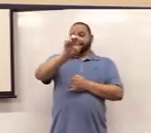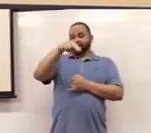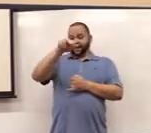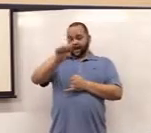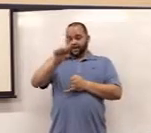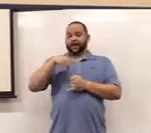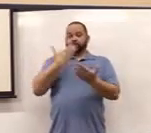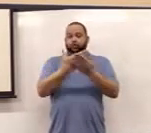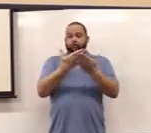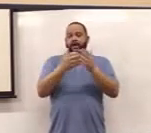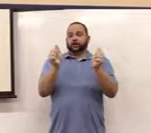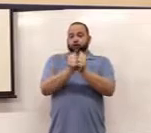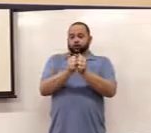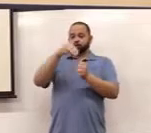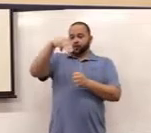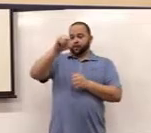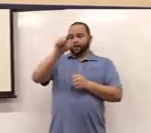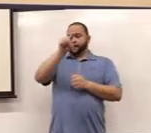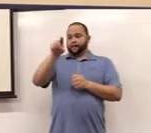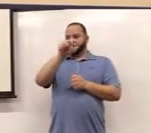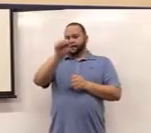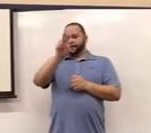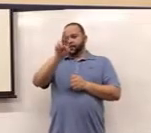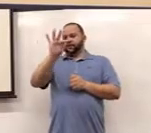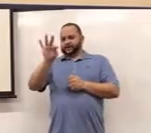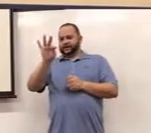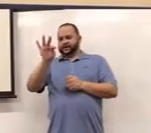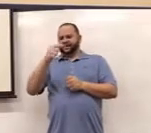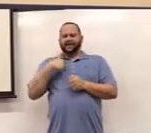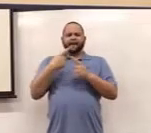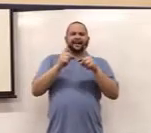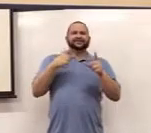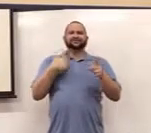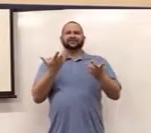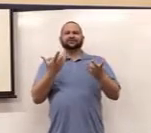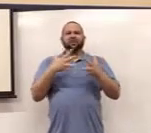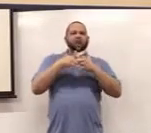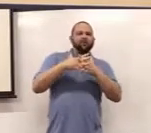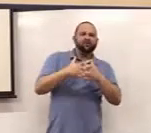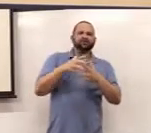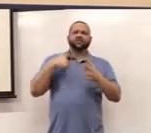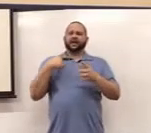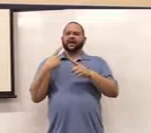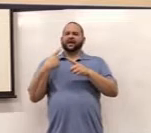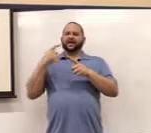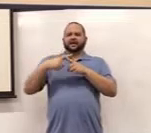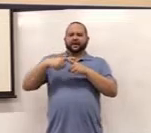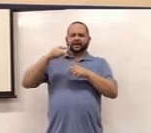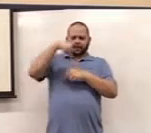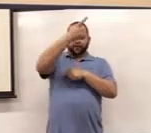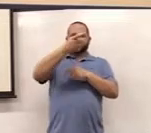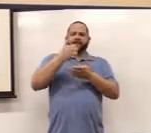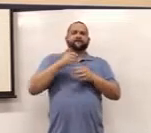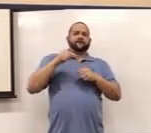essas aulas não são muito sérias, é uma coisa meio nebulosa. Porque logo depois que ele vai para lá, ou que ele ganha a possibilidade